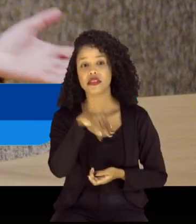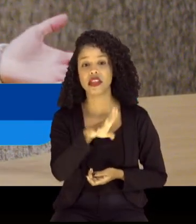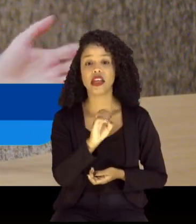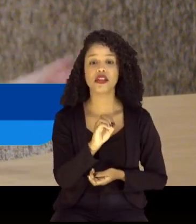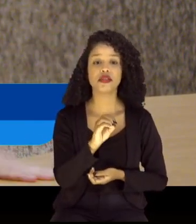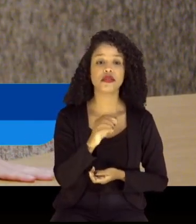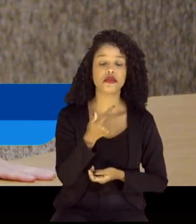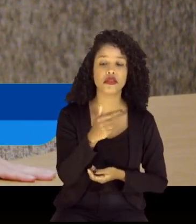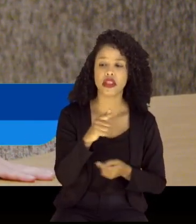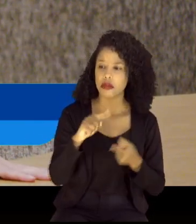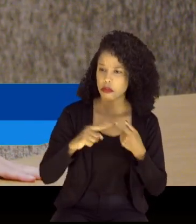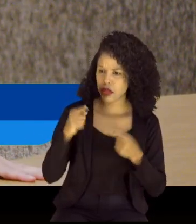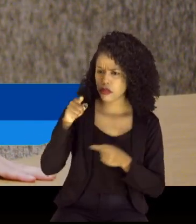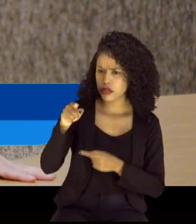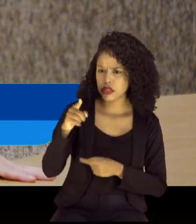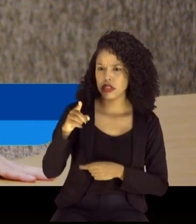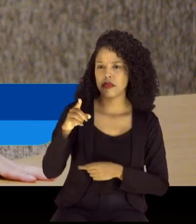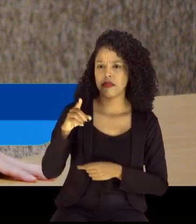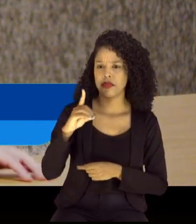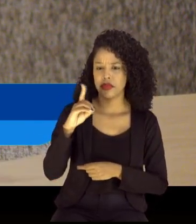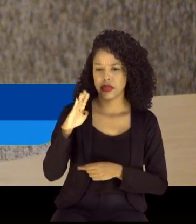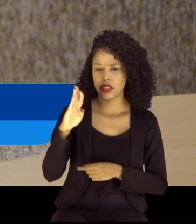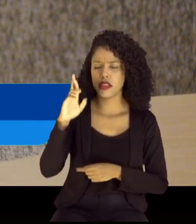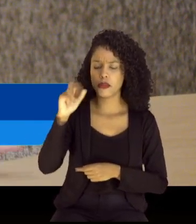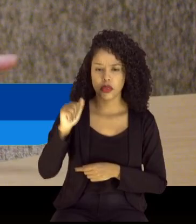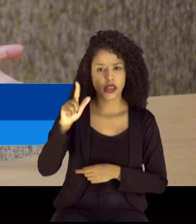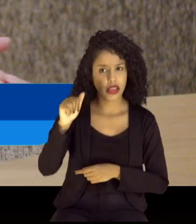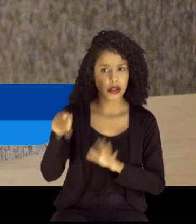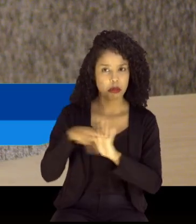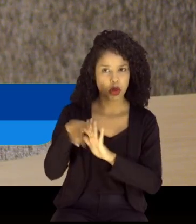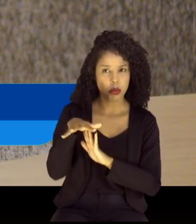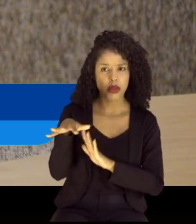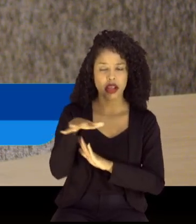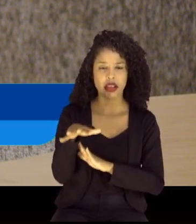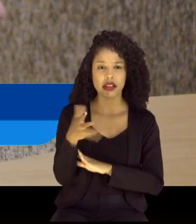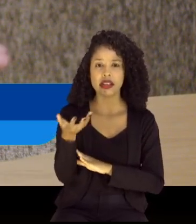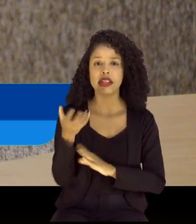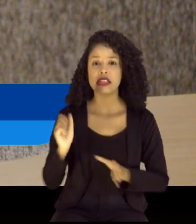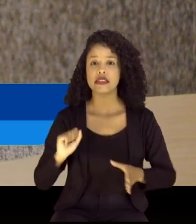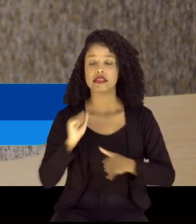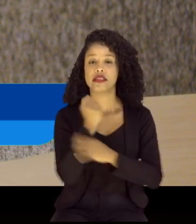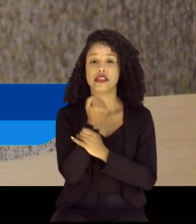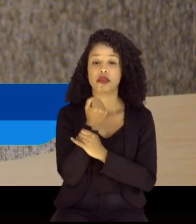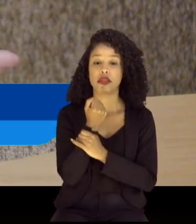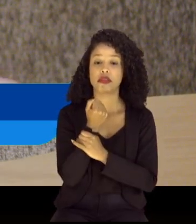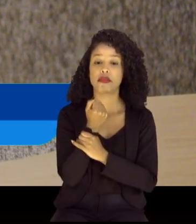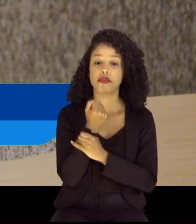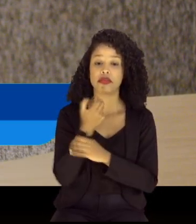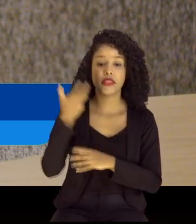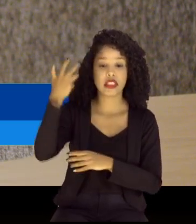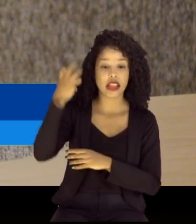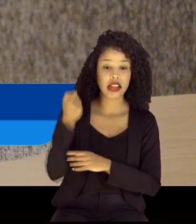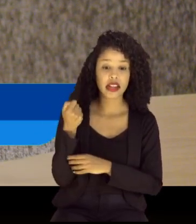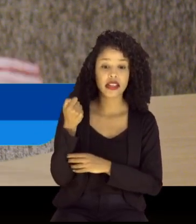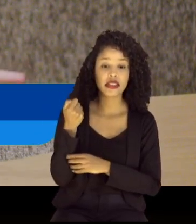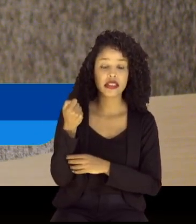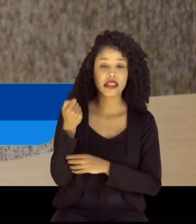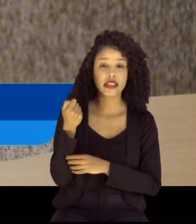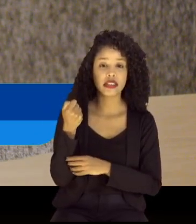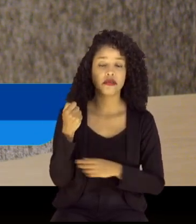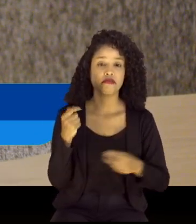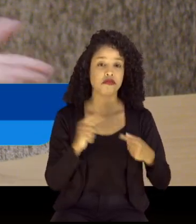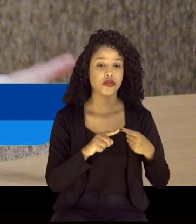Débora, da região, né? Então, o Lula está querendo proteger a bacia leiteira do